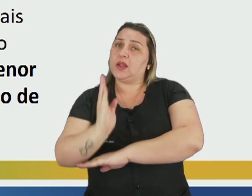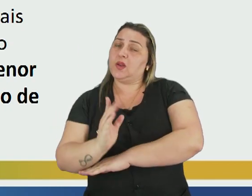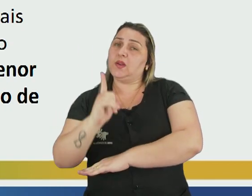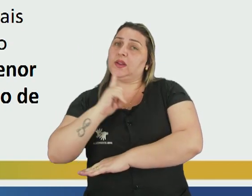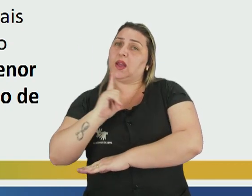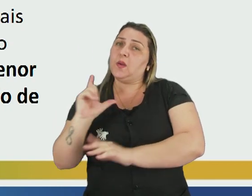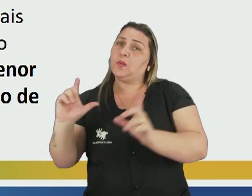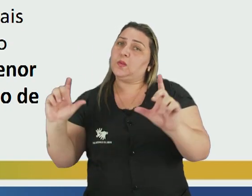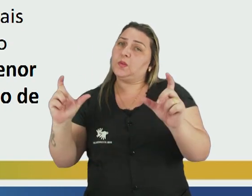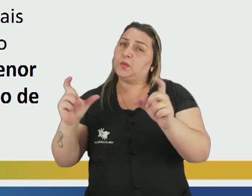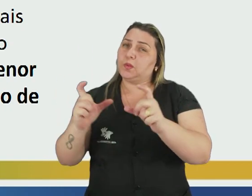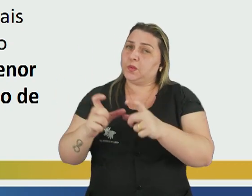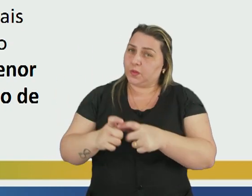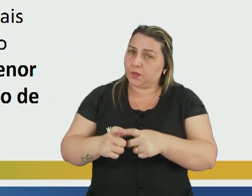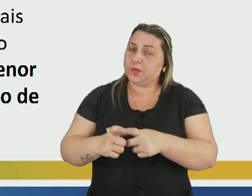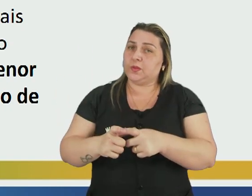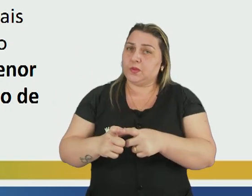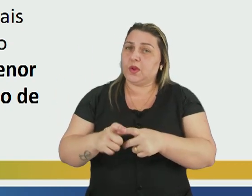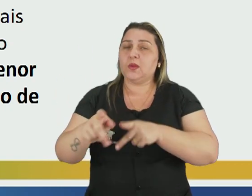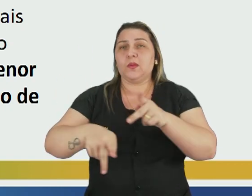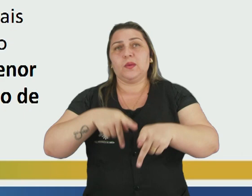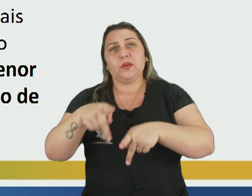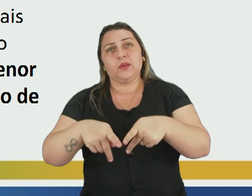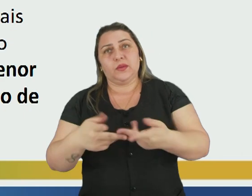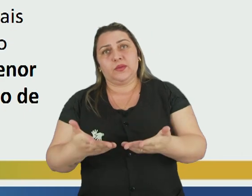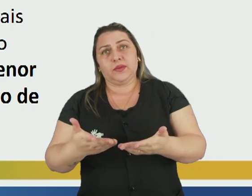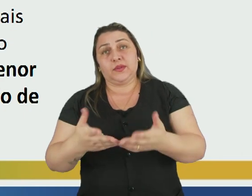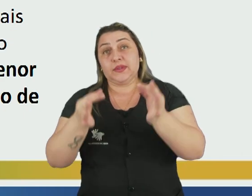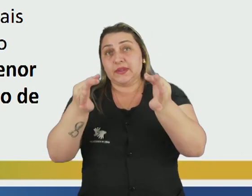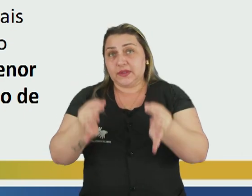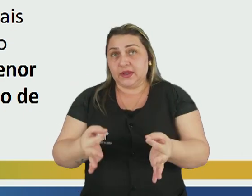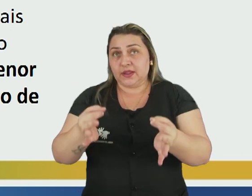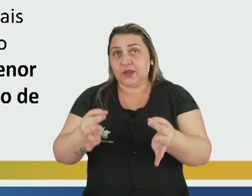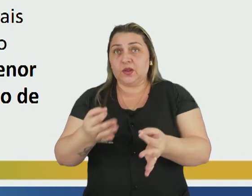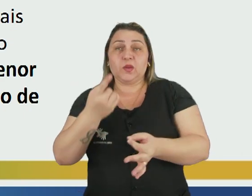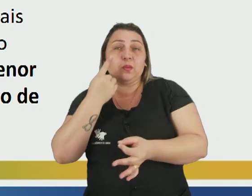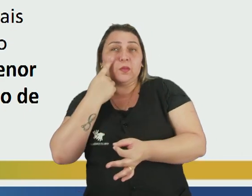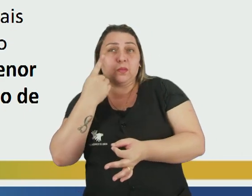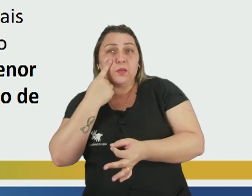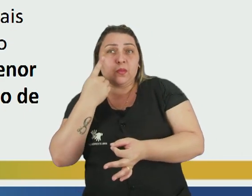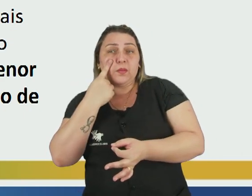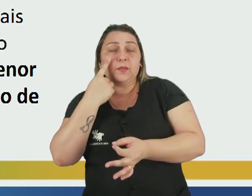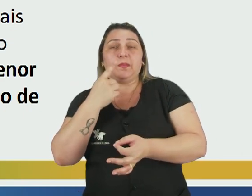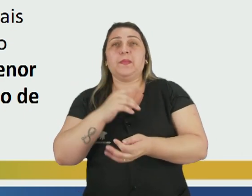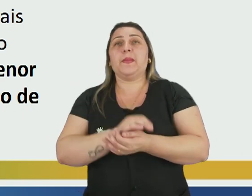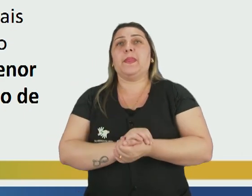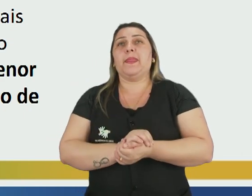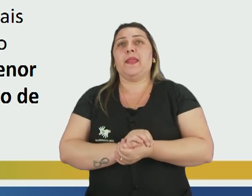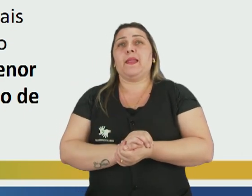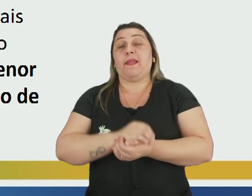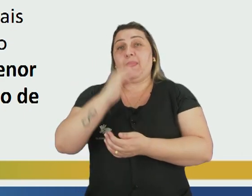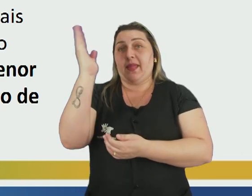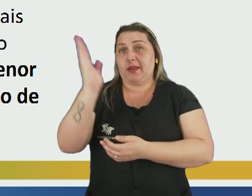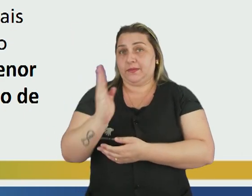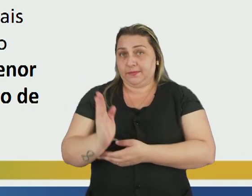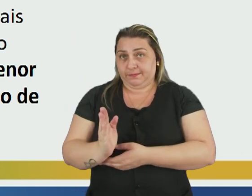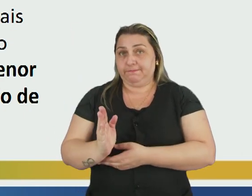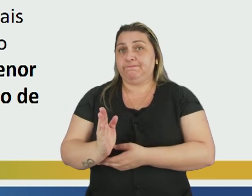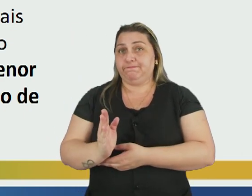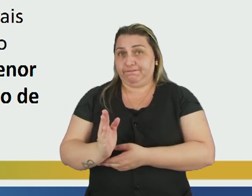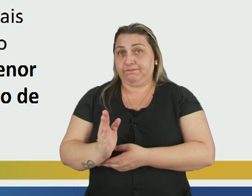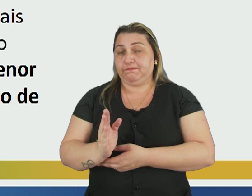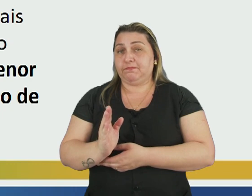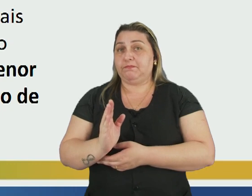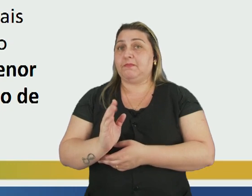tendo uma menor concentração populacional, certo? Então, por conta disso, o Brasil ele é considerado